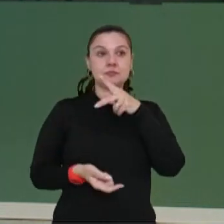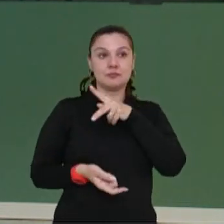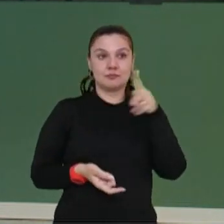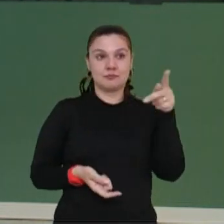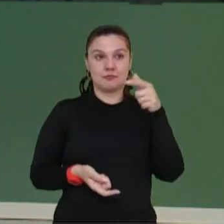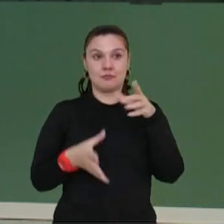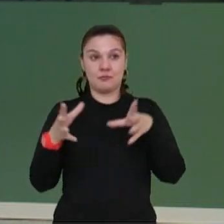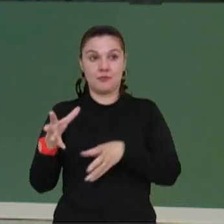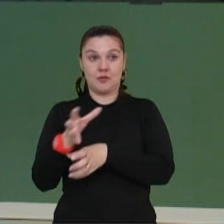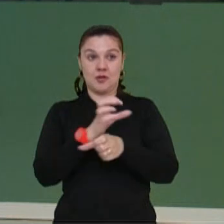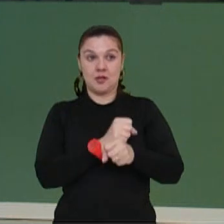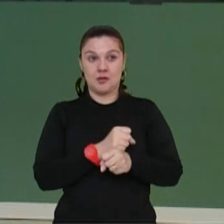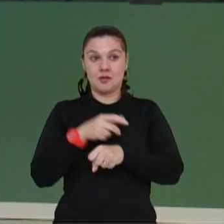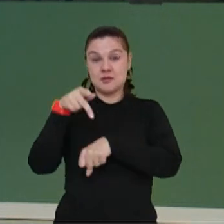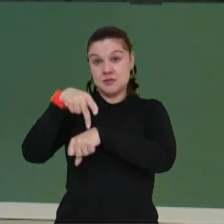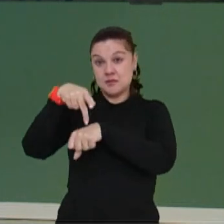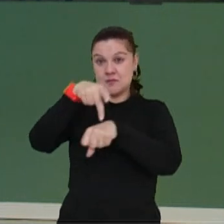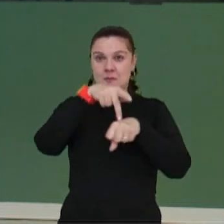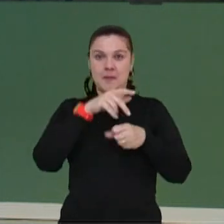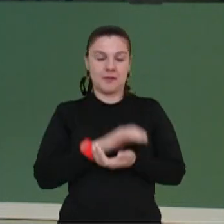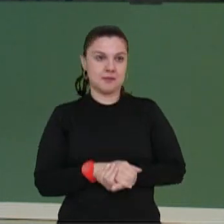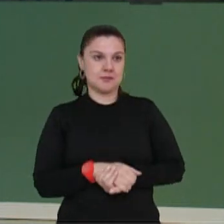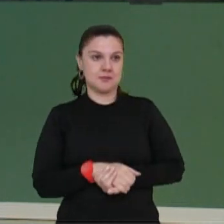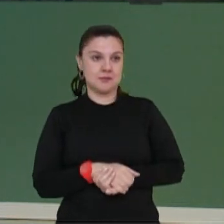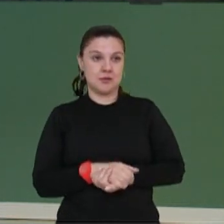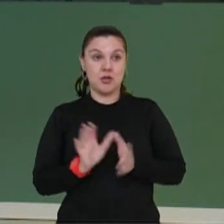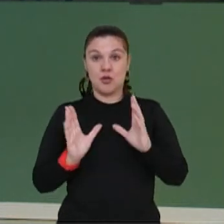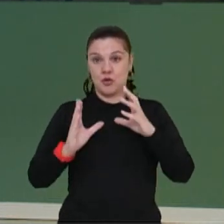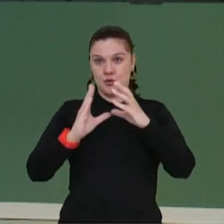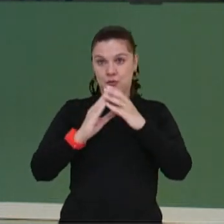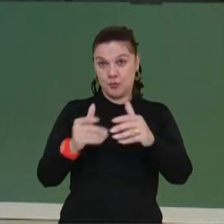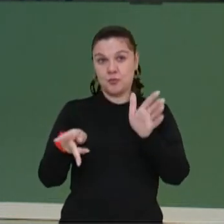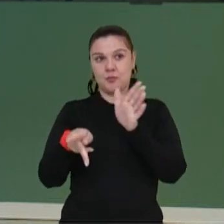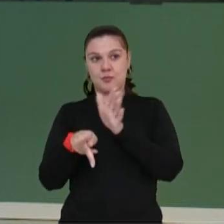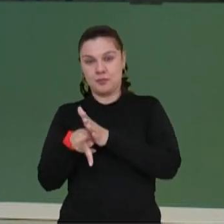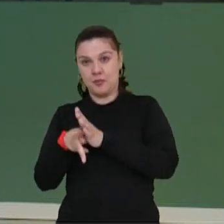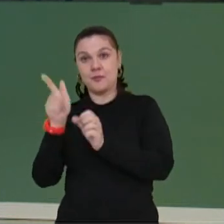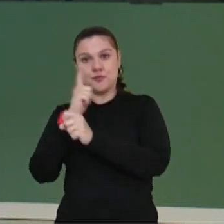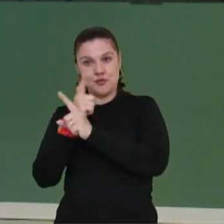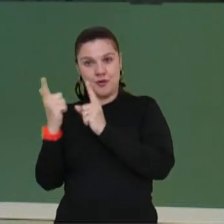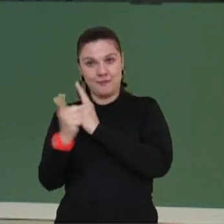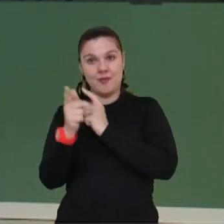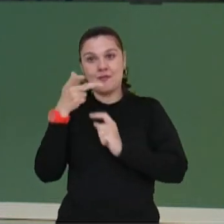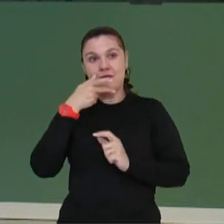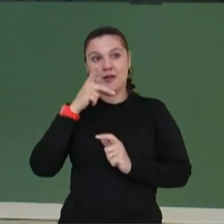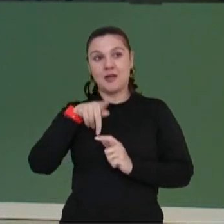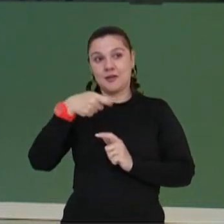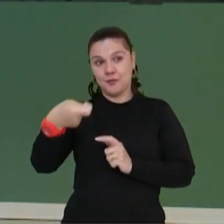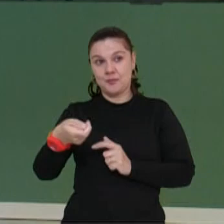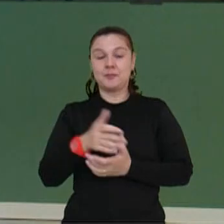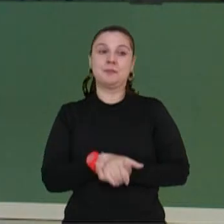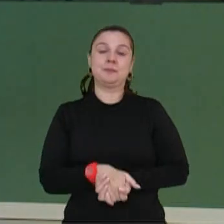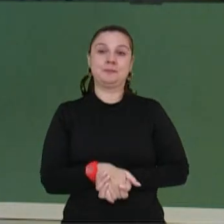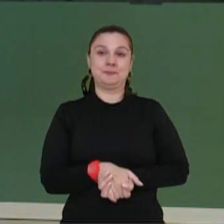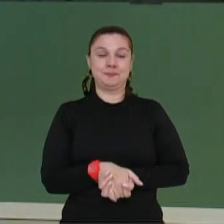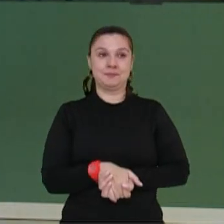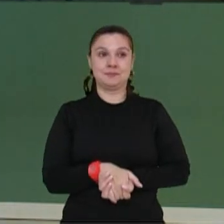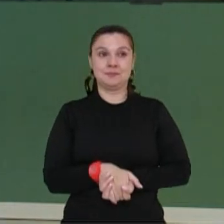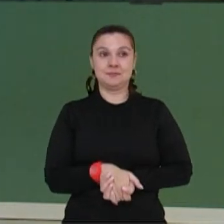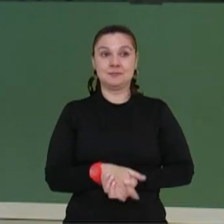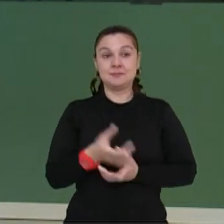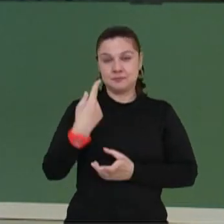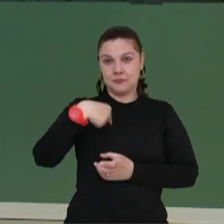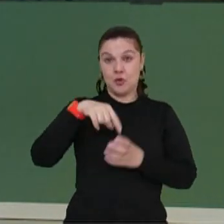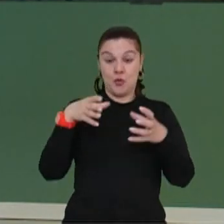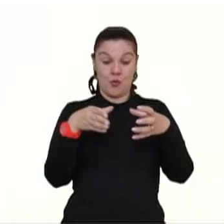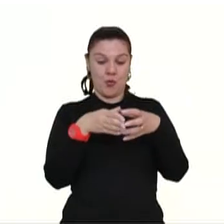coleciono pedra. Eu tenho umas pedras em casa. O pessoal lá da geografia vai dizer que é rocha, que não é pedra, mas tudo bem. Para os leigos é pedra, beleza? Então, olha só. Um grupo